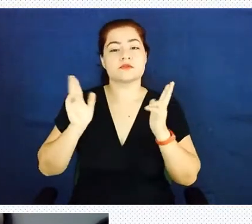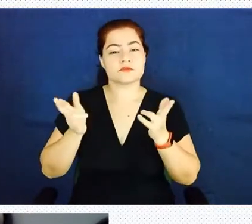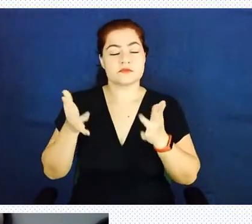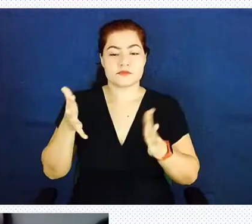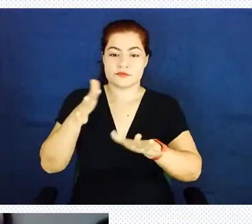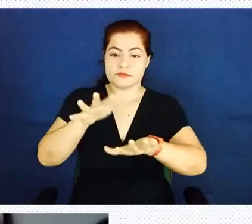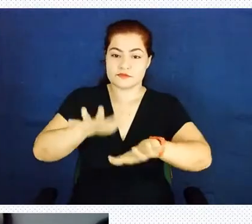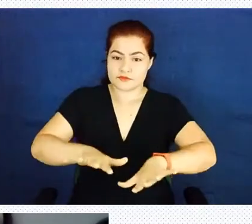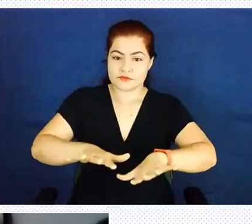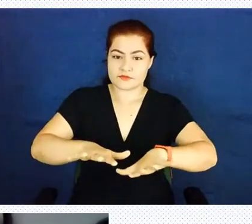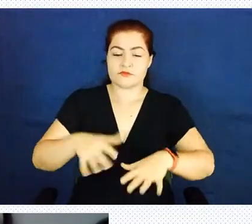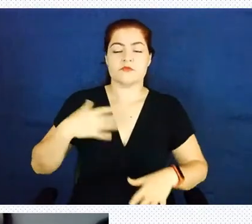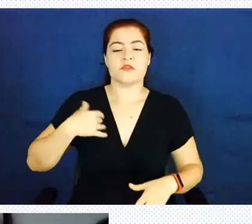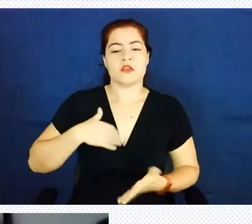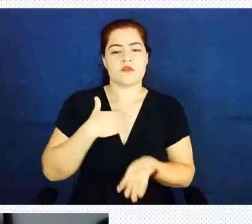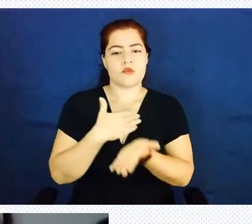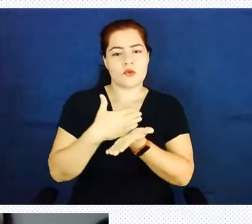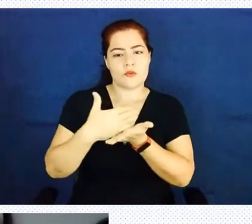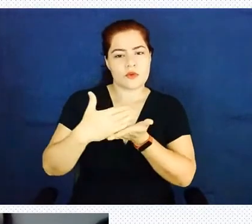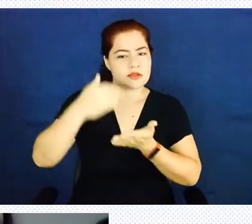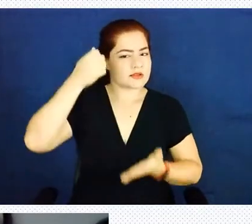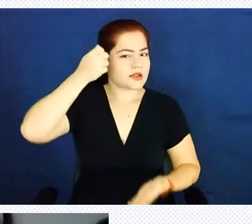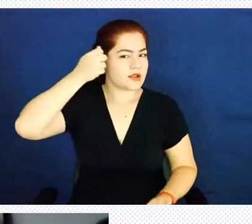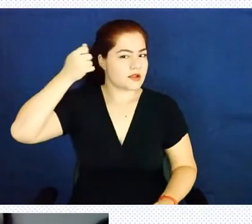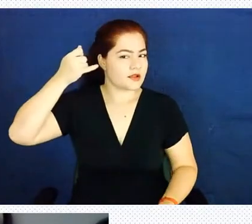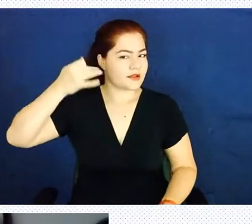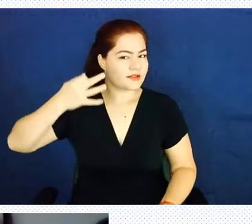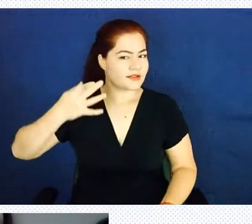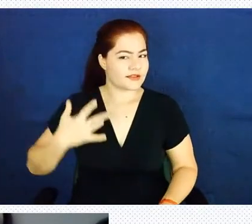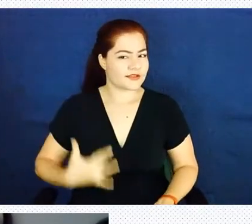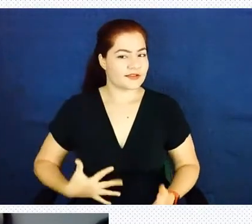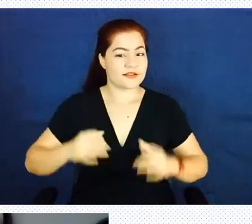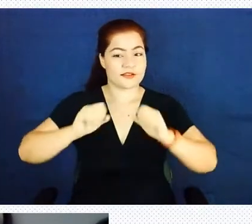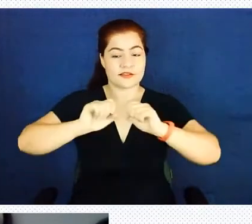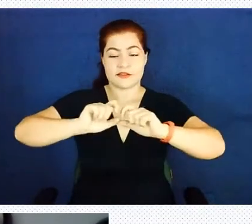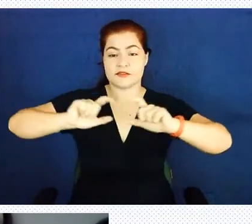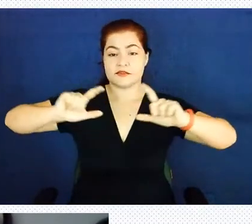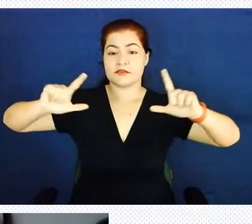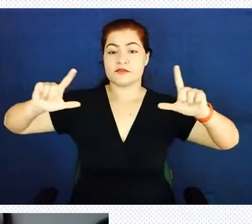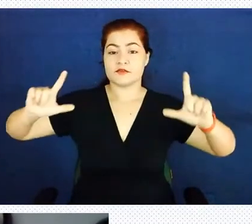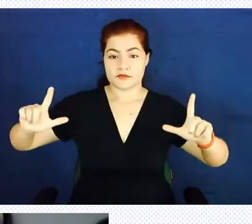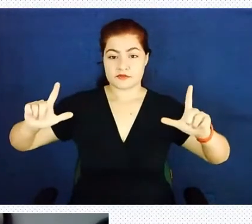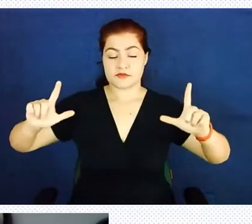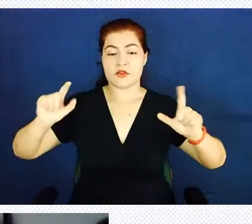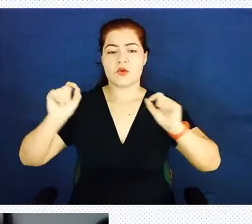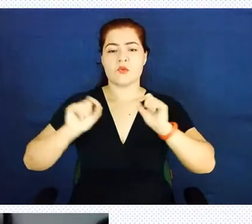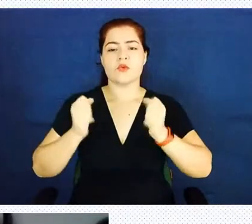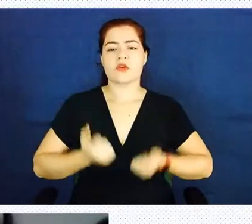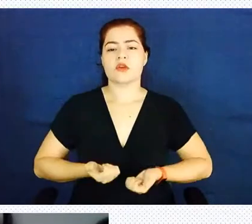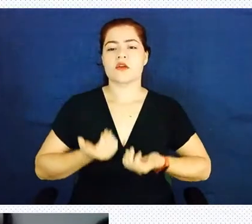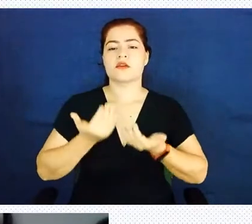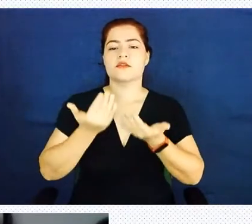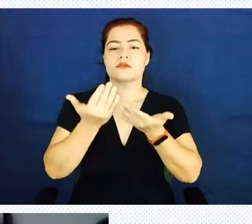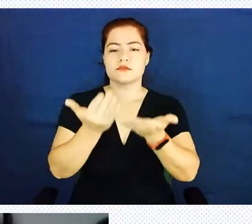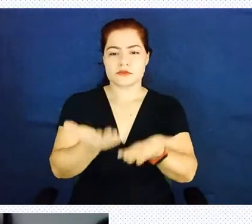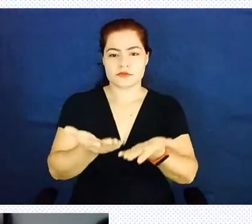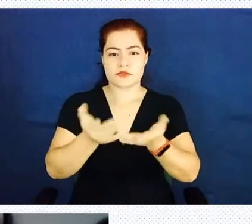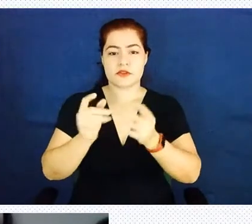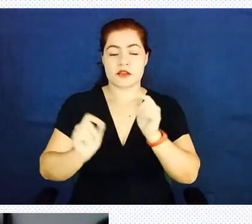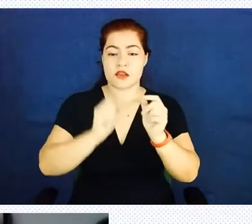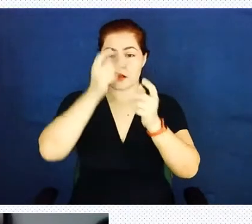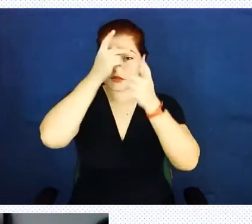começar descrevendo a imagem da nossa tela para proporcionar àqueles